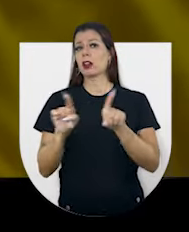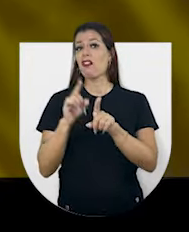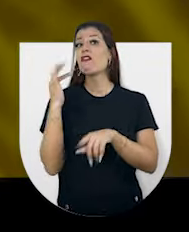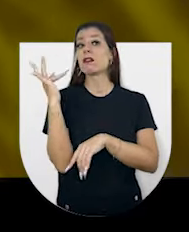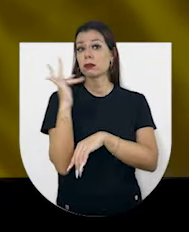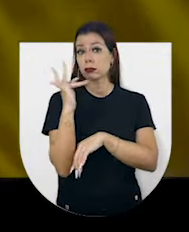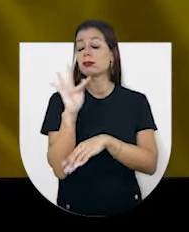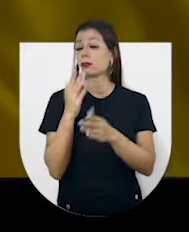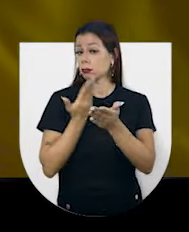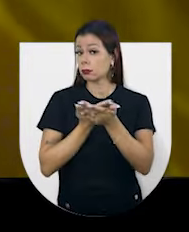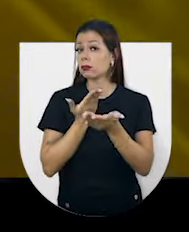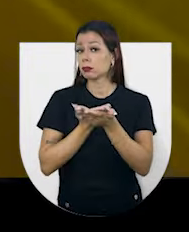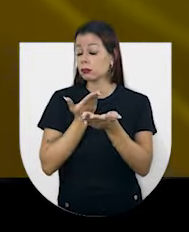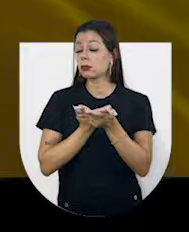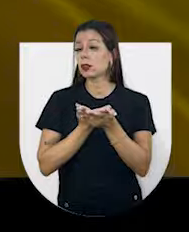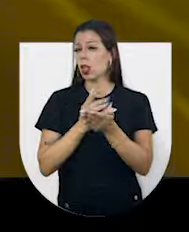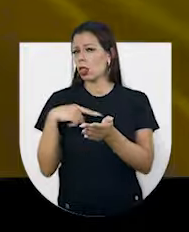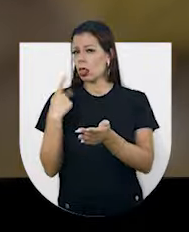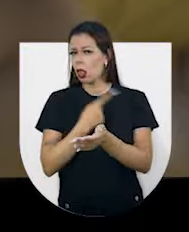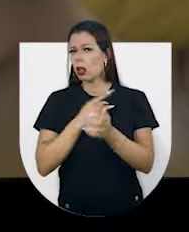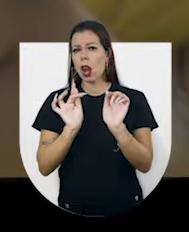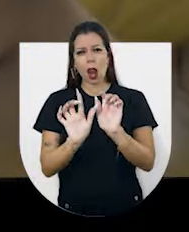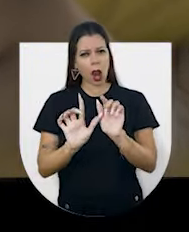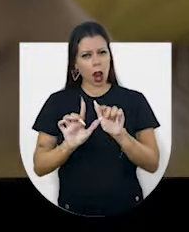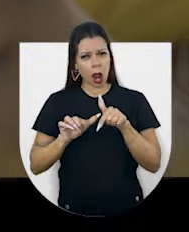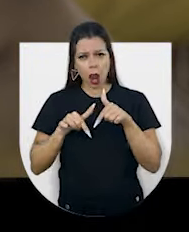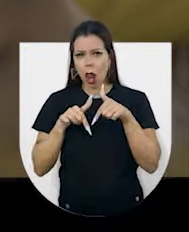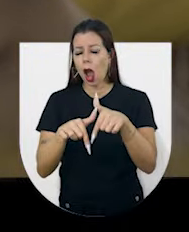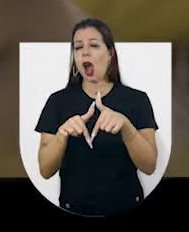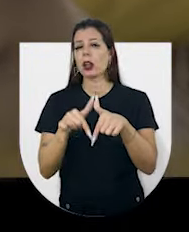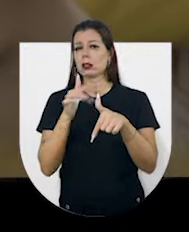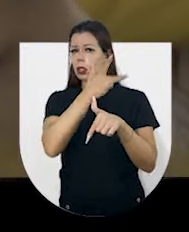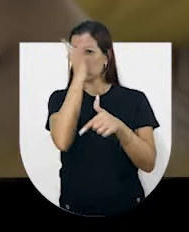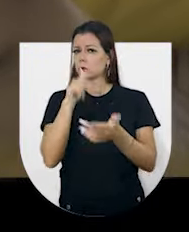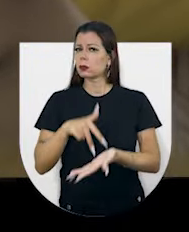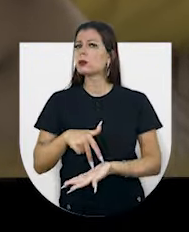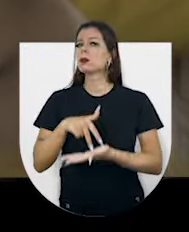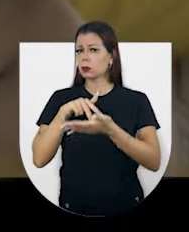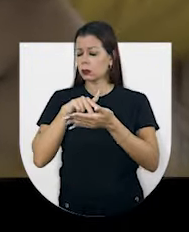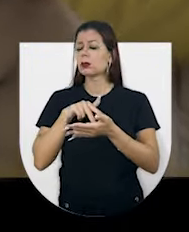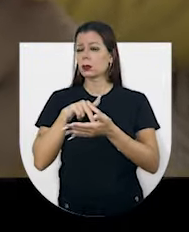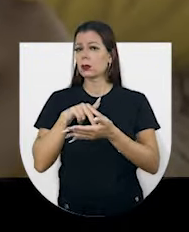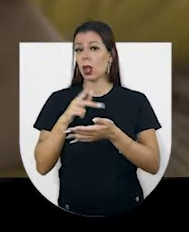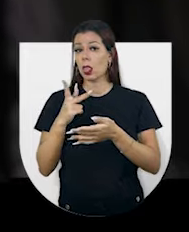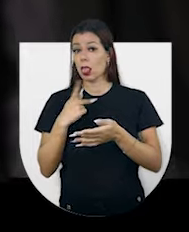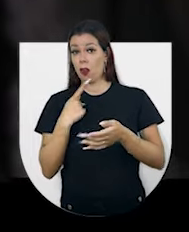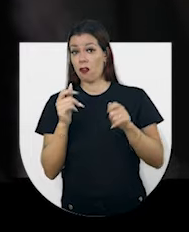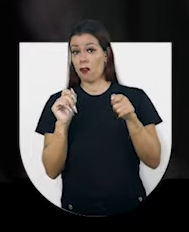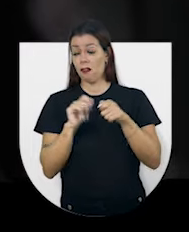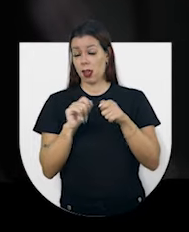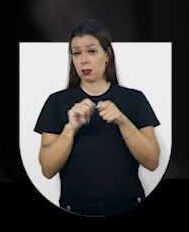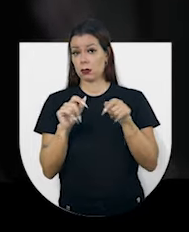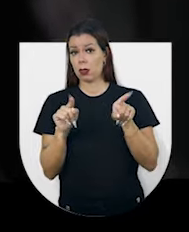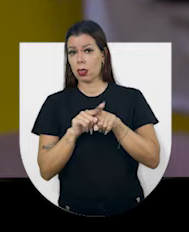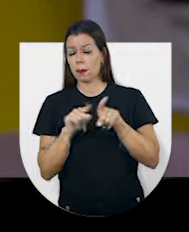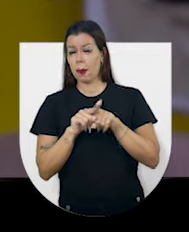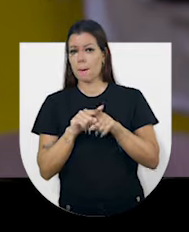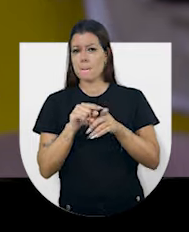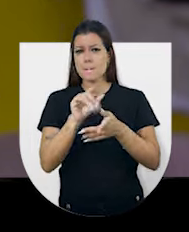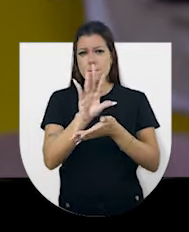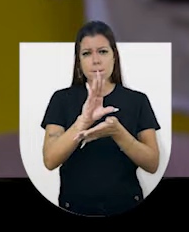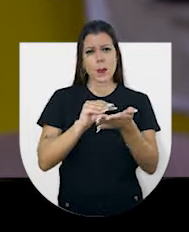hoje o indígena faz faculdade. Hoje nós indígenas lutamos para ser alguém, né? O que eu faço